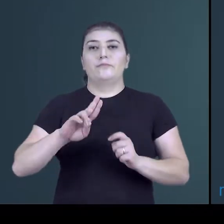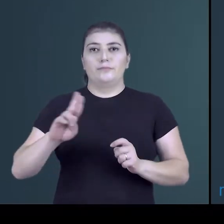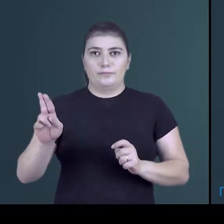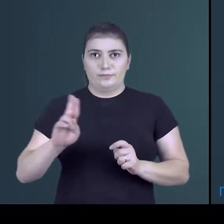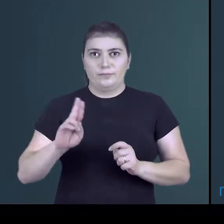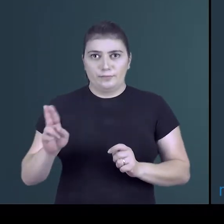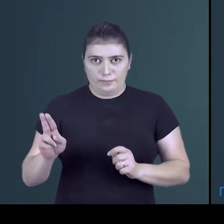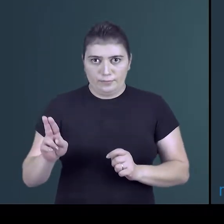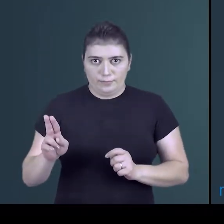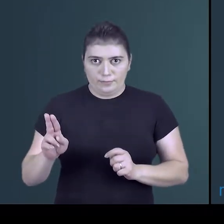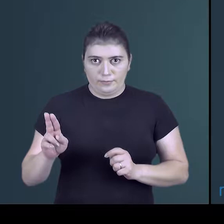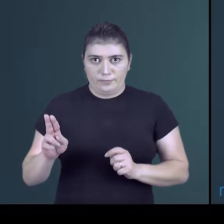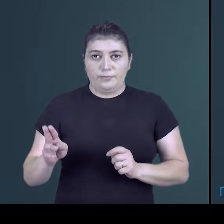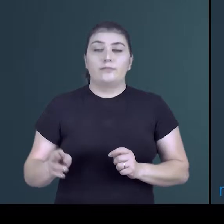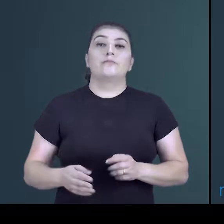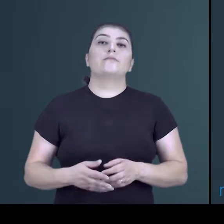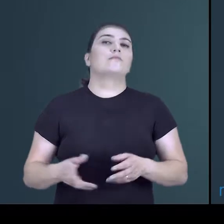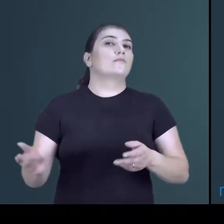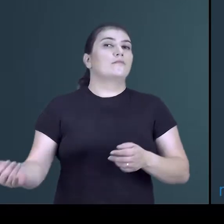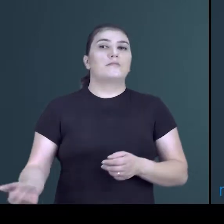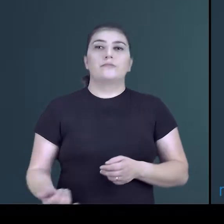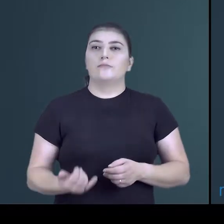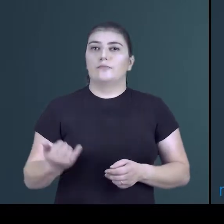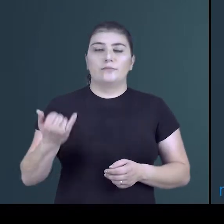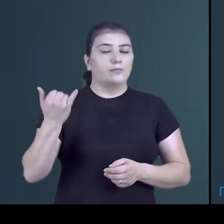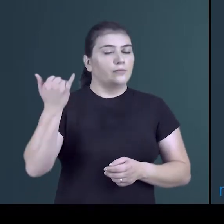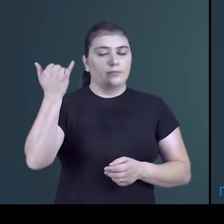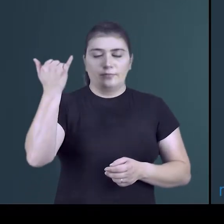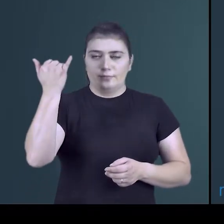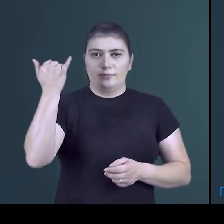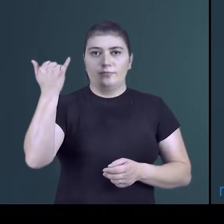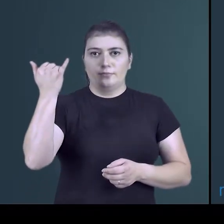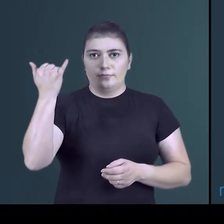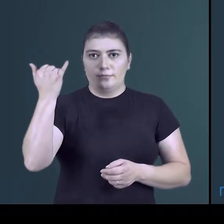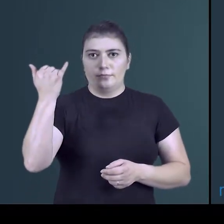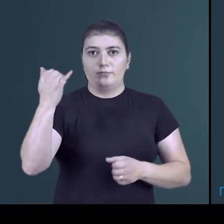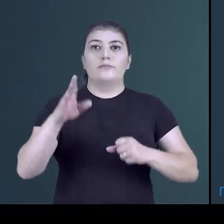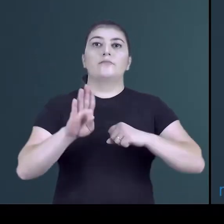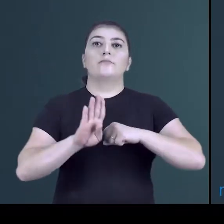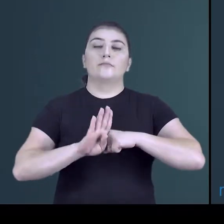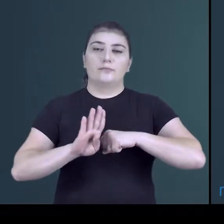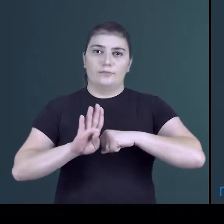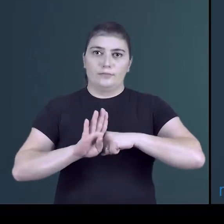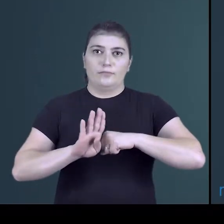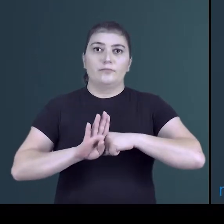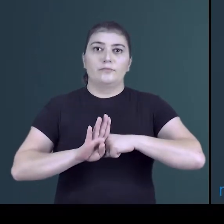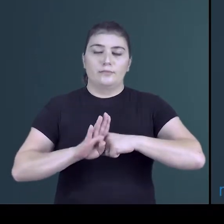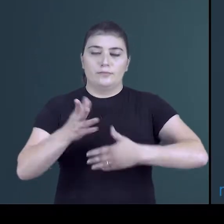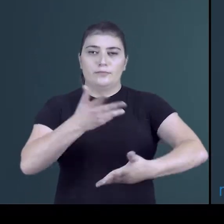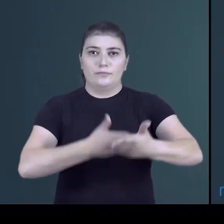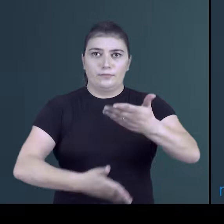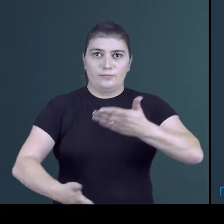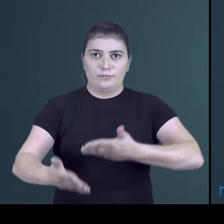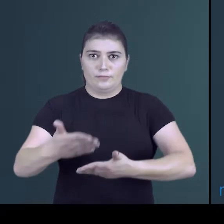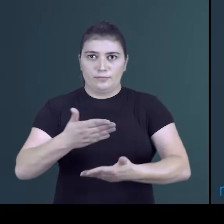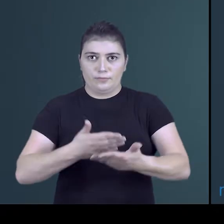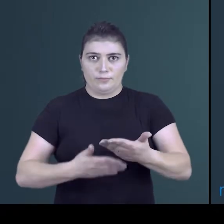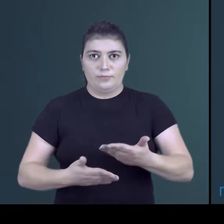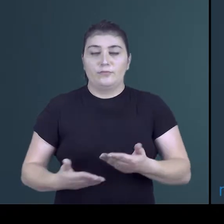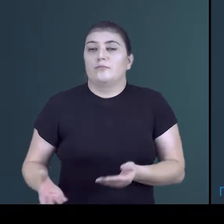nominal vai ser estabelecida com um elemento fundamental, o nosso substantivo, e as